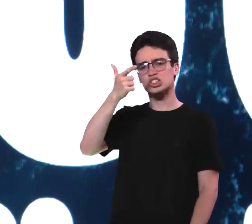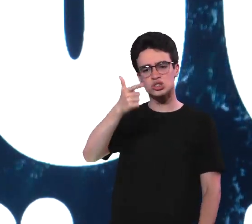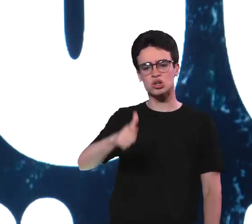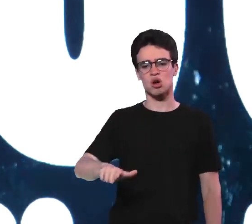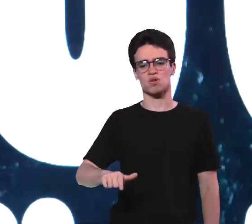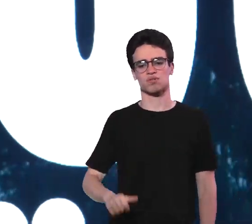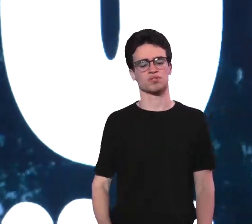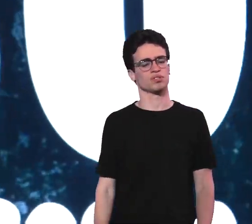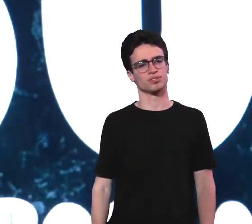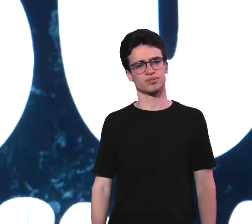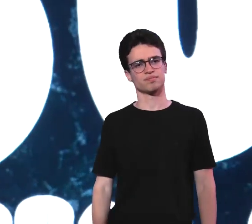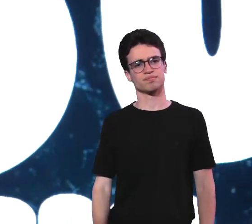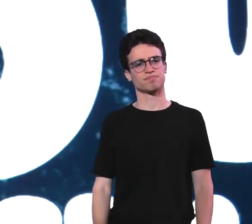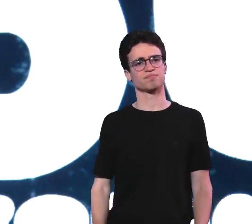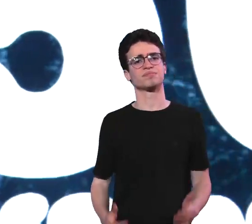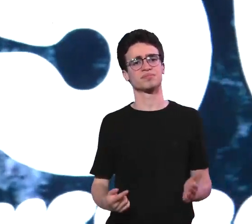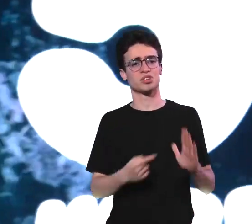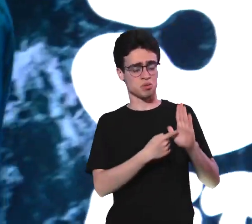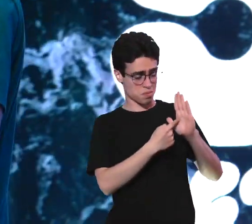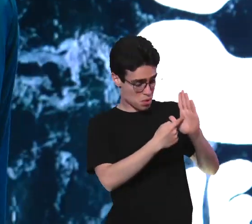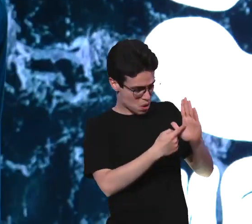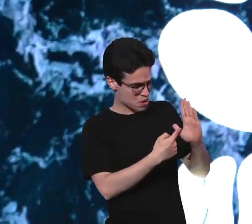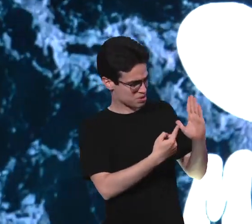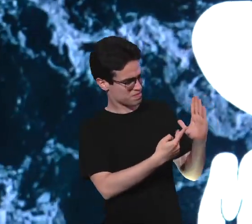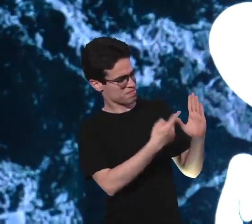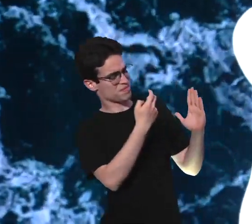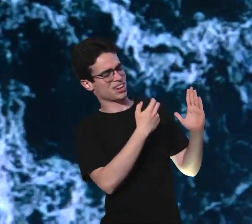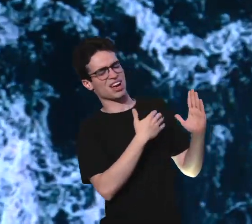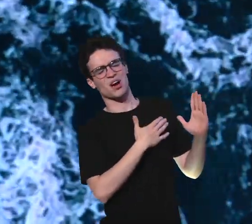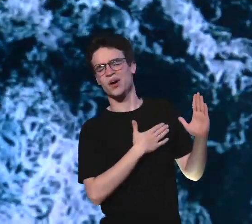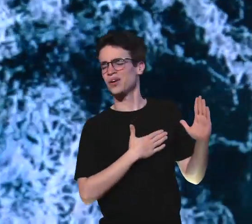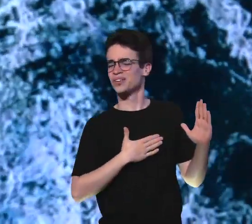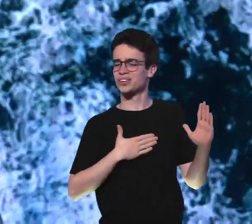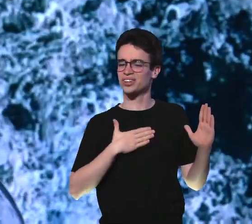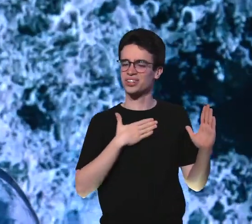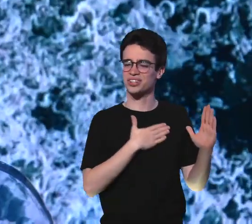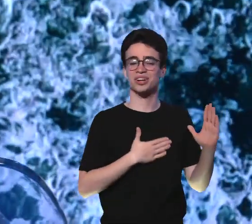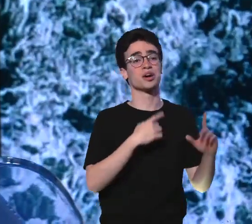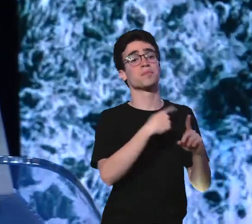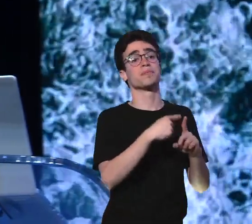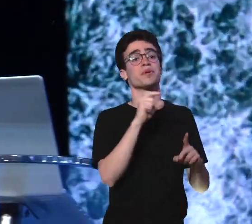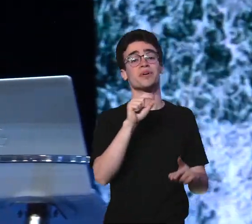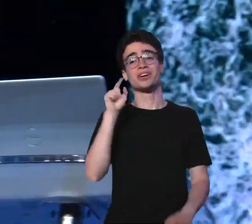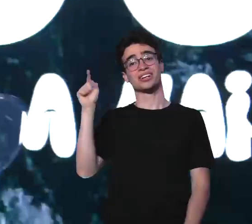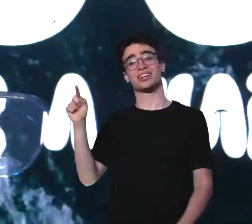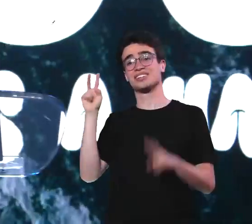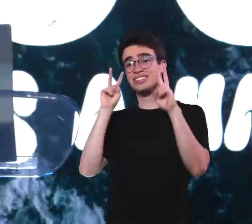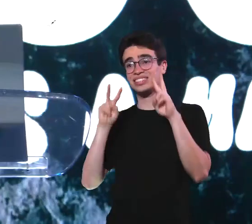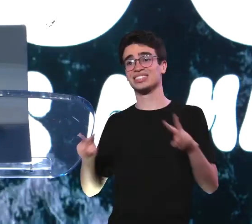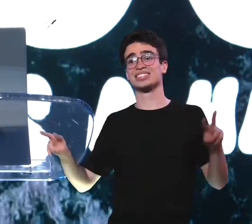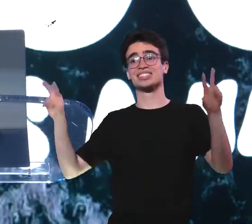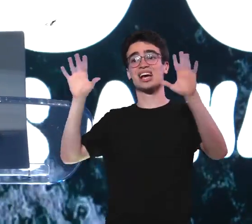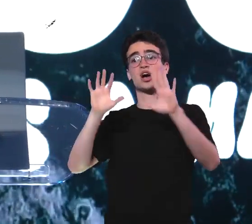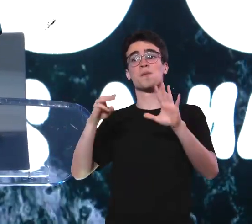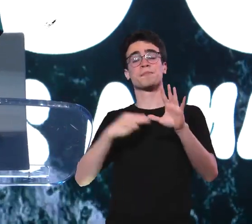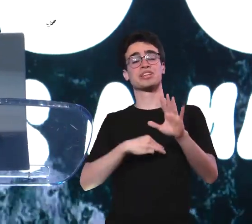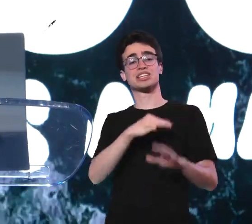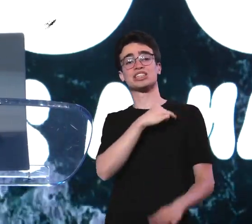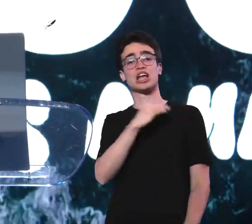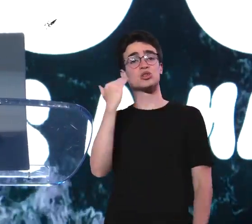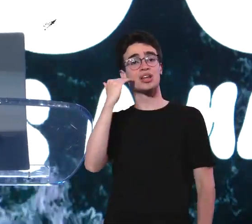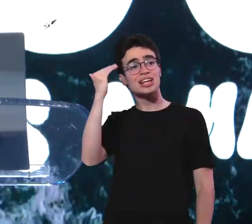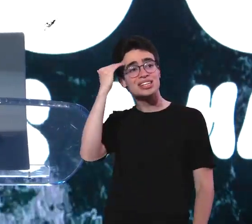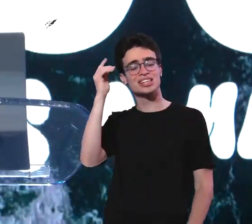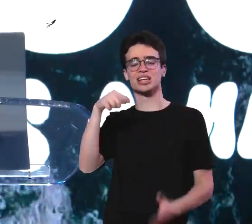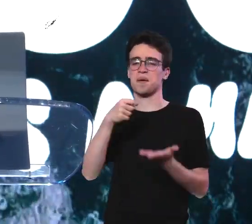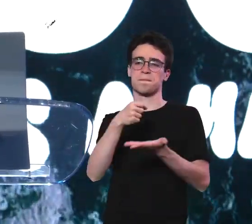Sabe, eu gosto muito desse texto, porque ele é o embasamento da visão do Ministério de Adolescentes.